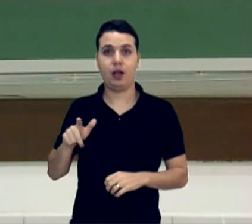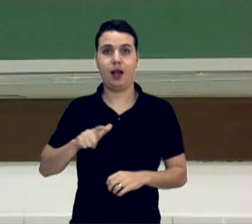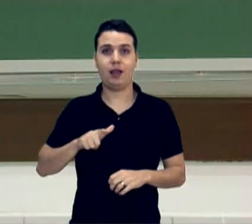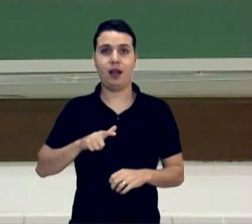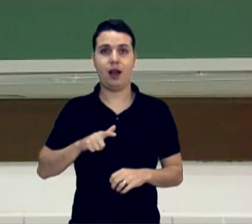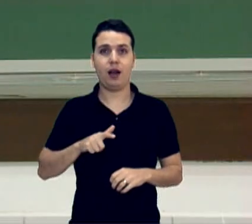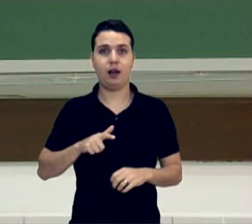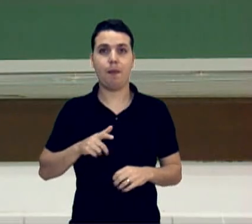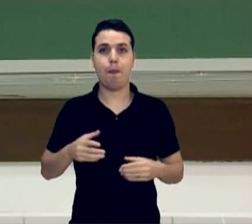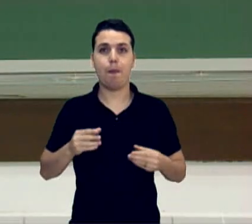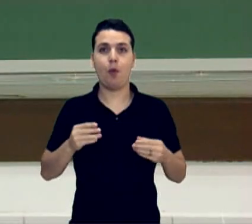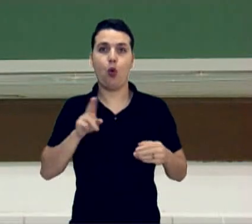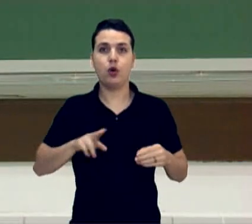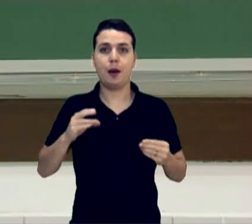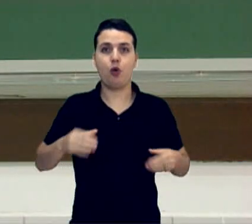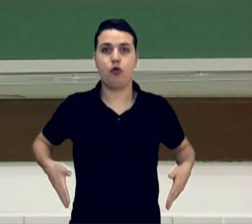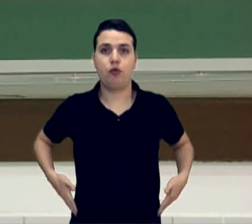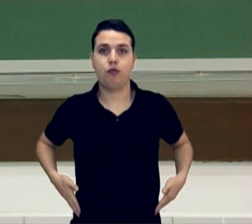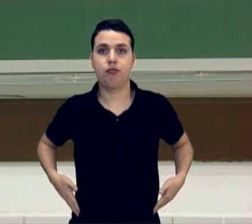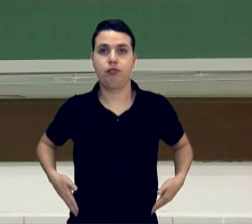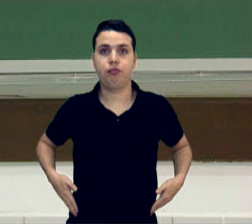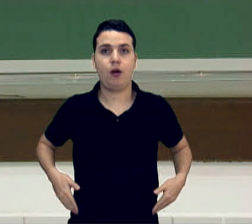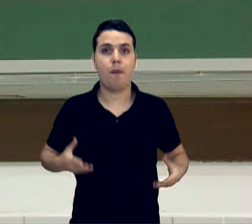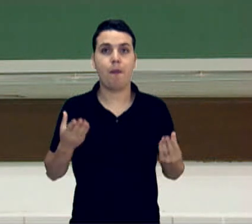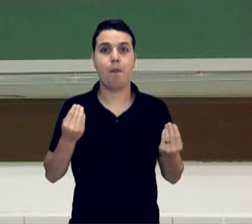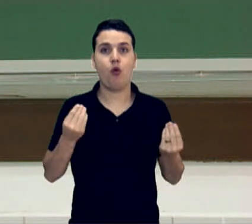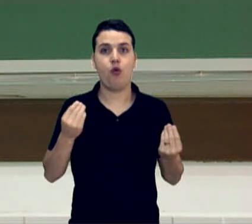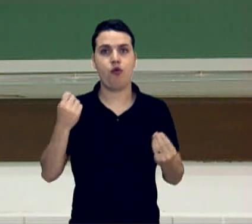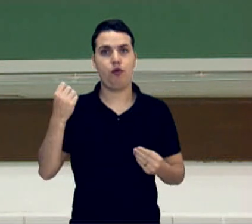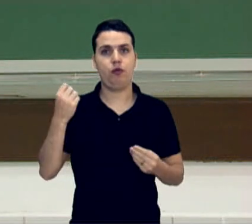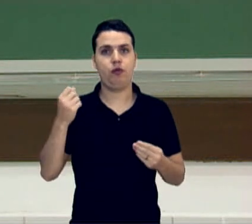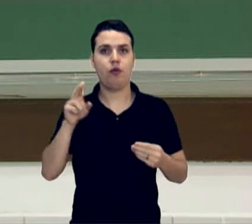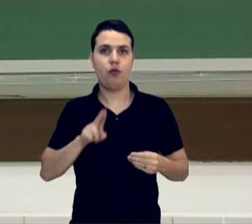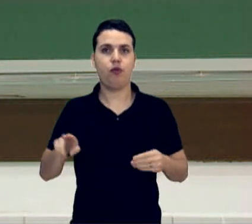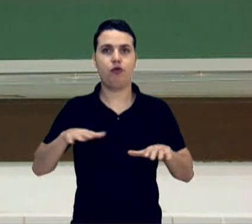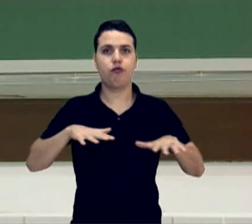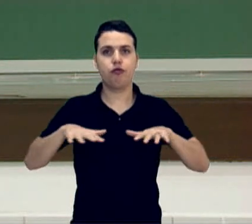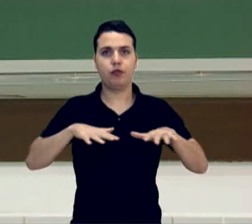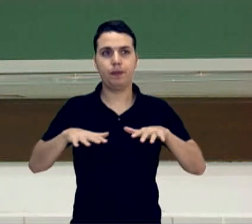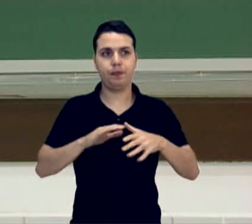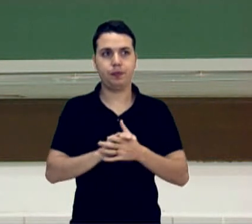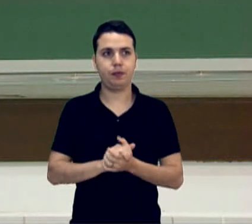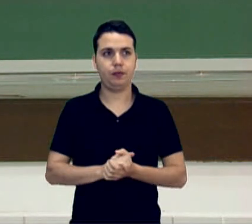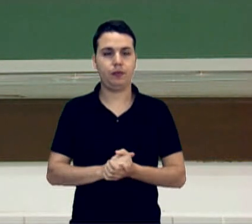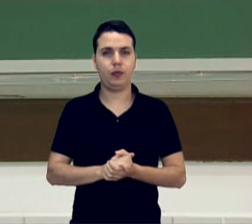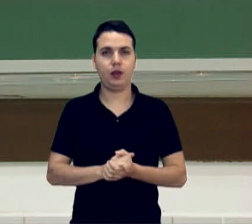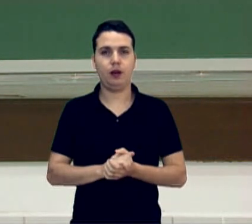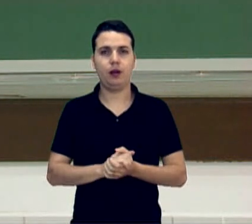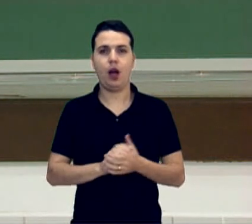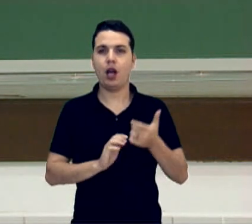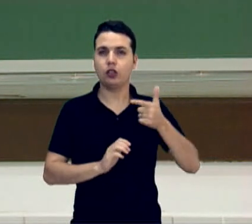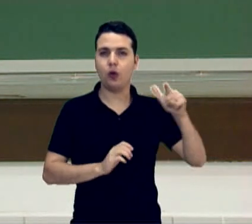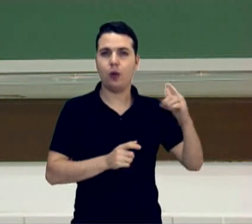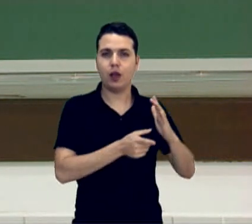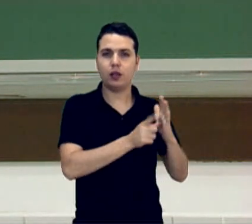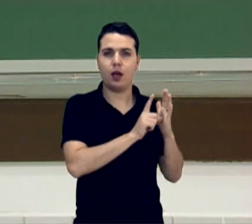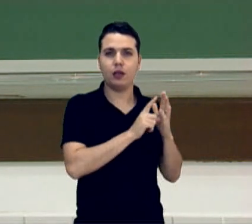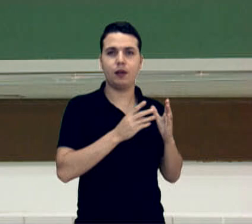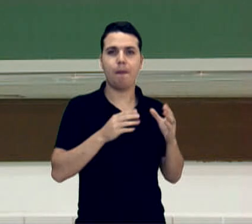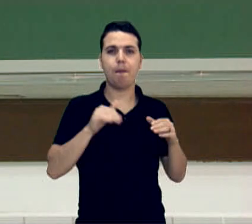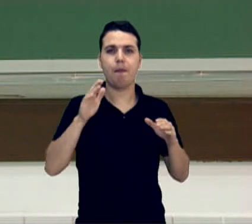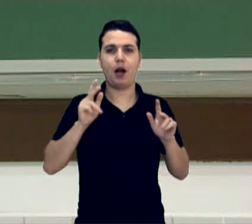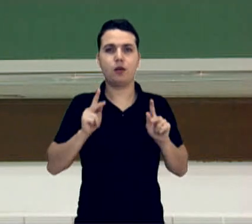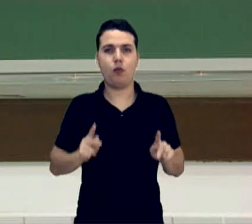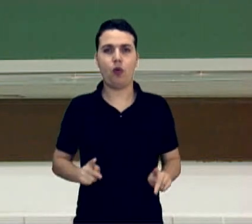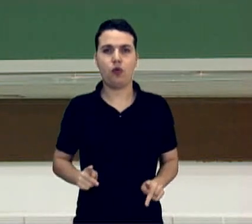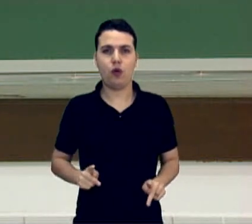Se até então as danças que a gente viu, mais formais, mais técnicas, com postura, elas não tinham muita quebra